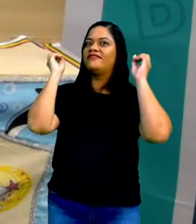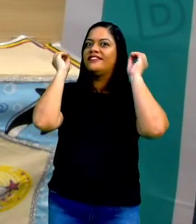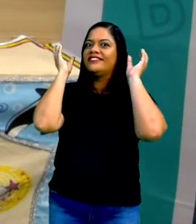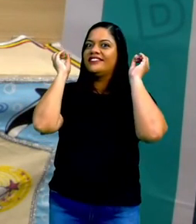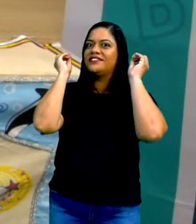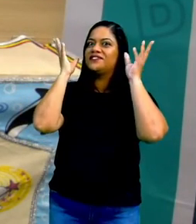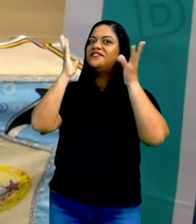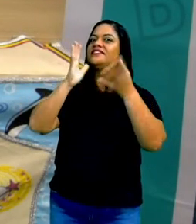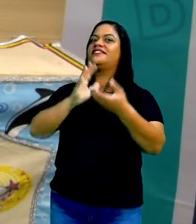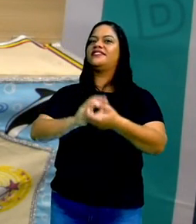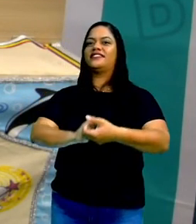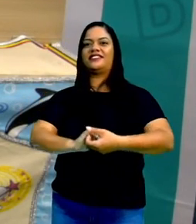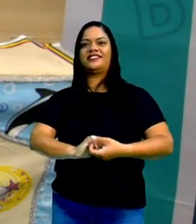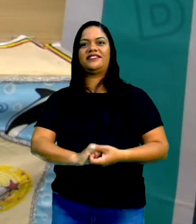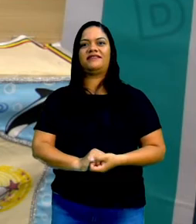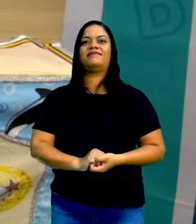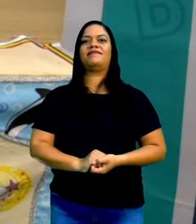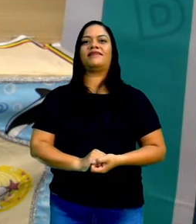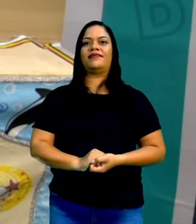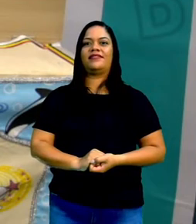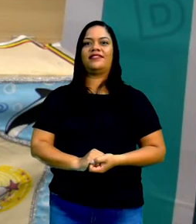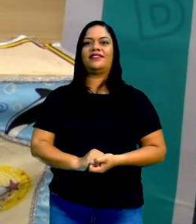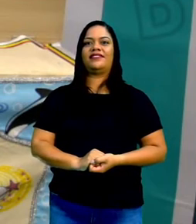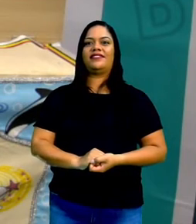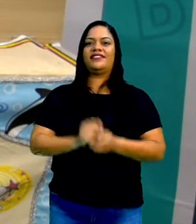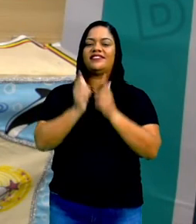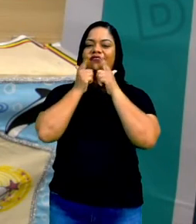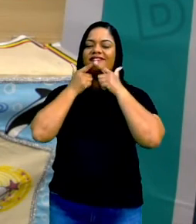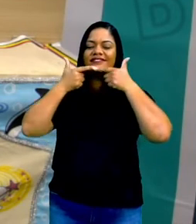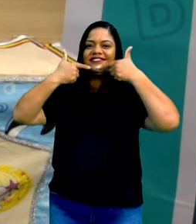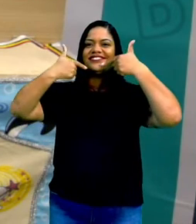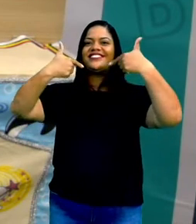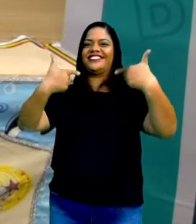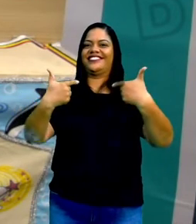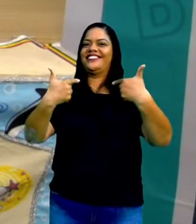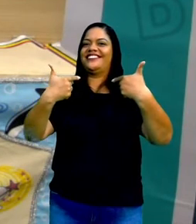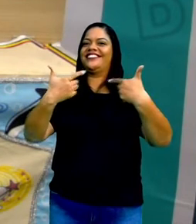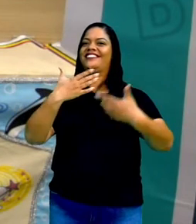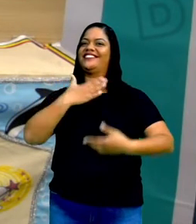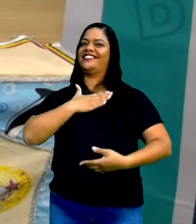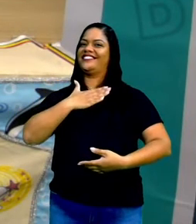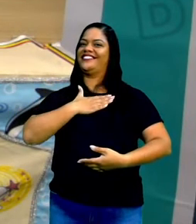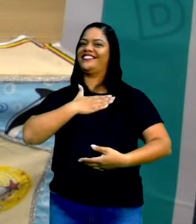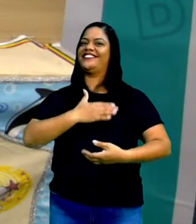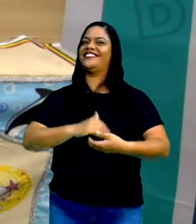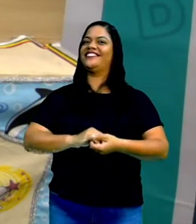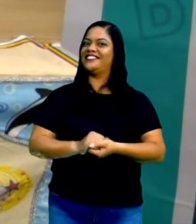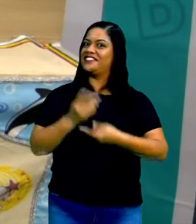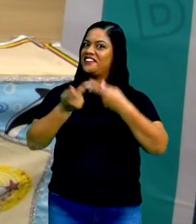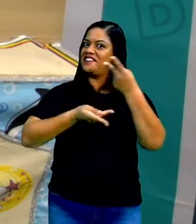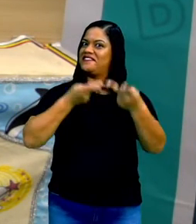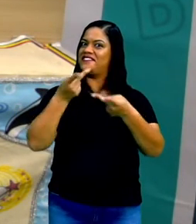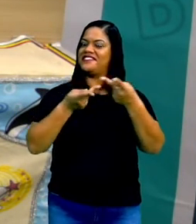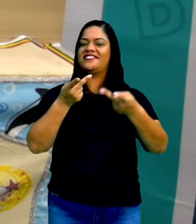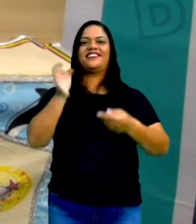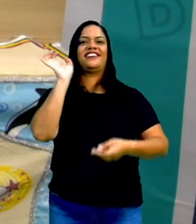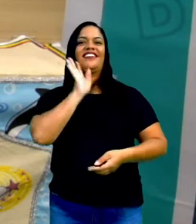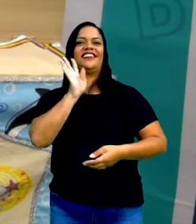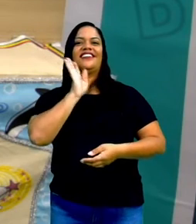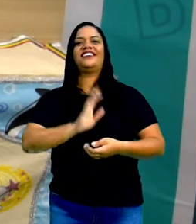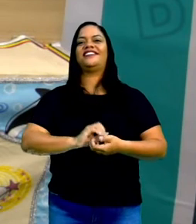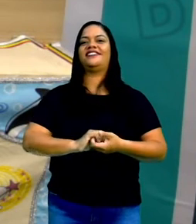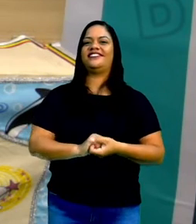leiturinha. E traga este sorriso de volta pra mim. Olha o que ela falou. Que